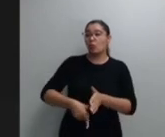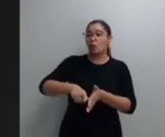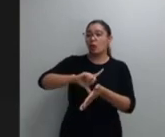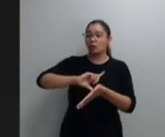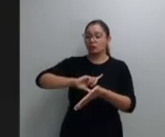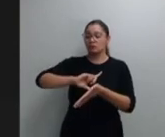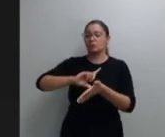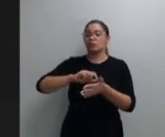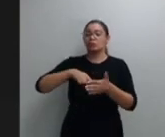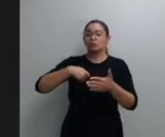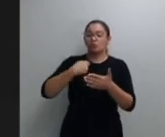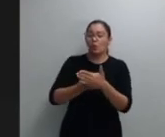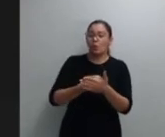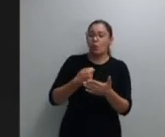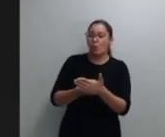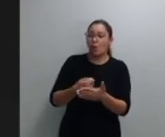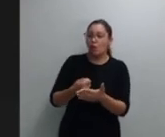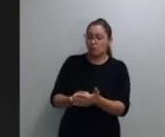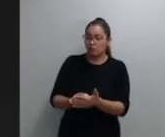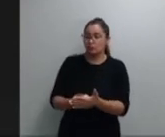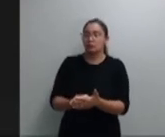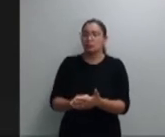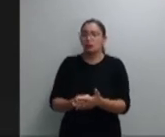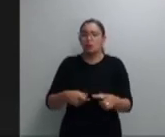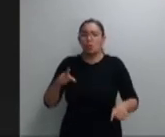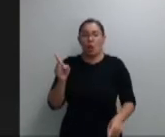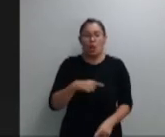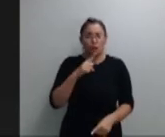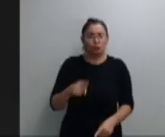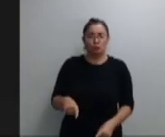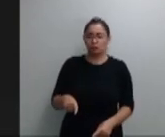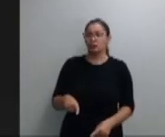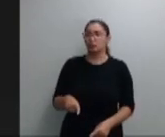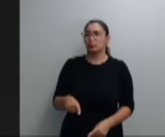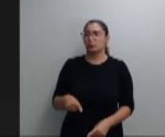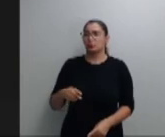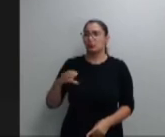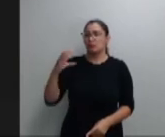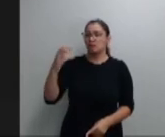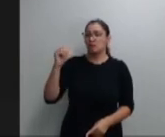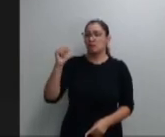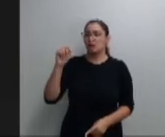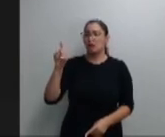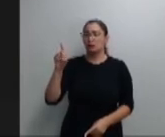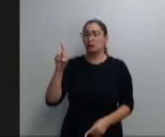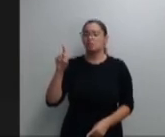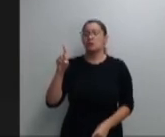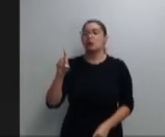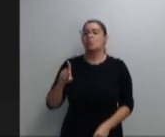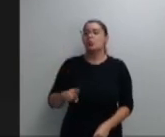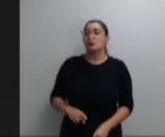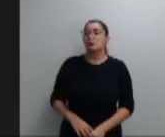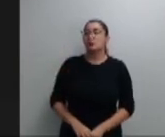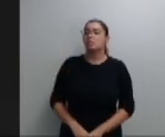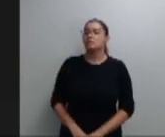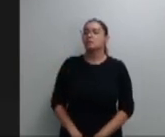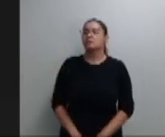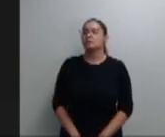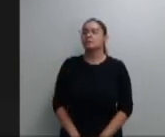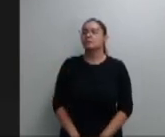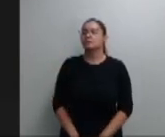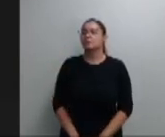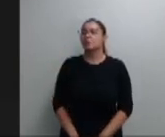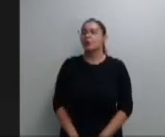rito ordinário objetivando a anulação da decisão do CAD proferida no ato de concentração número 78 de 96